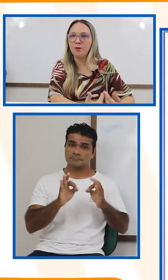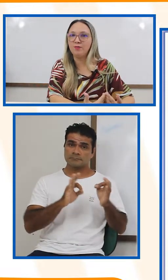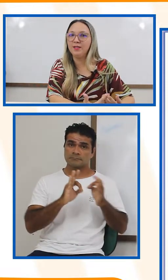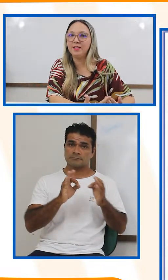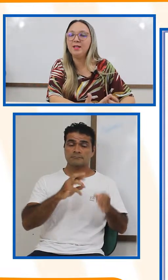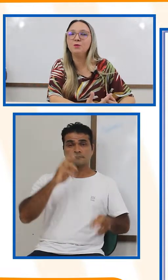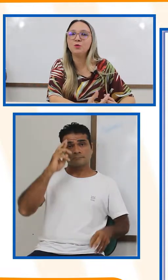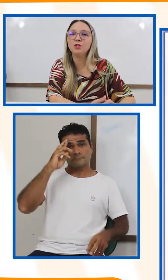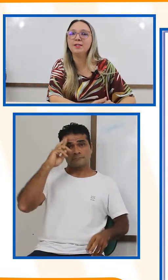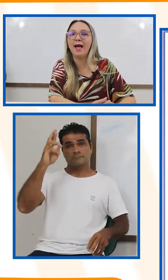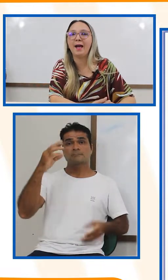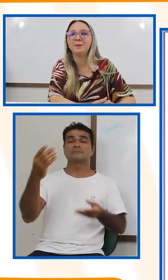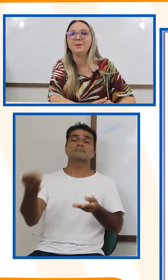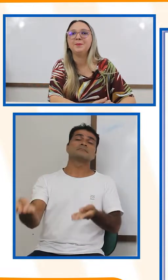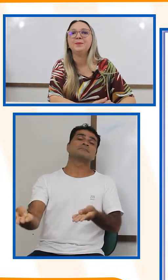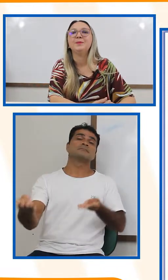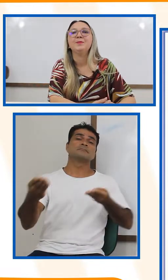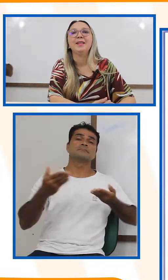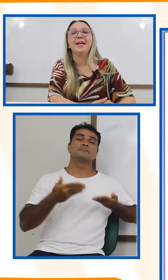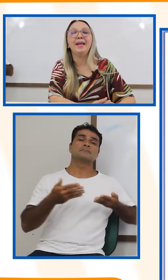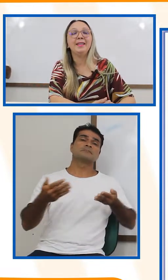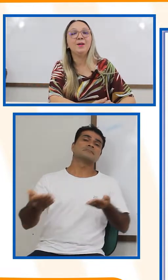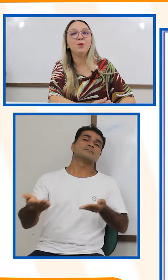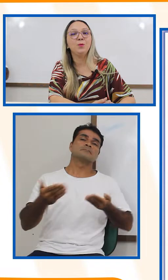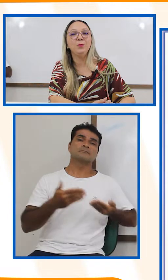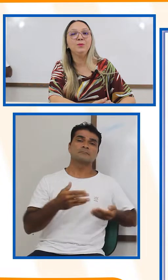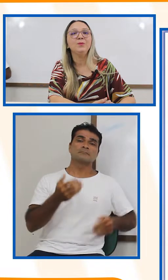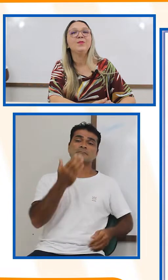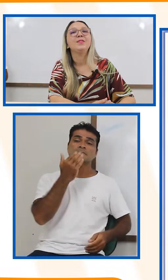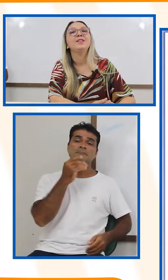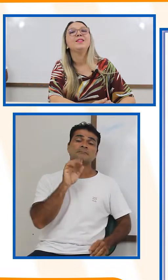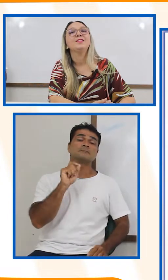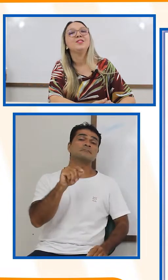Quem era o anfitrião do jantar? Era o